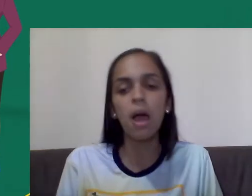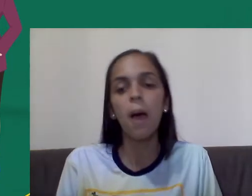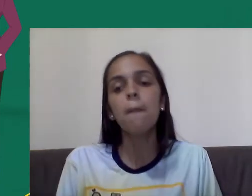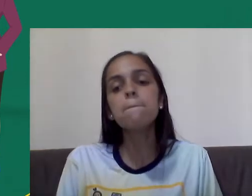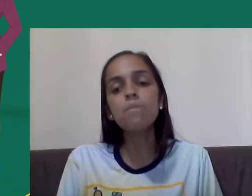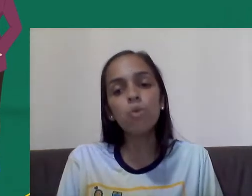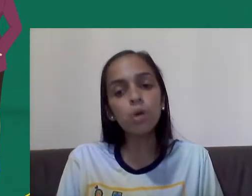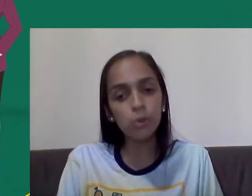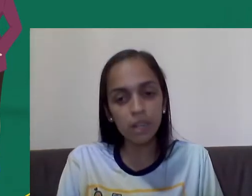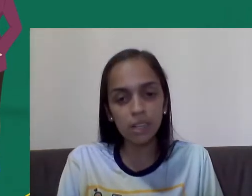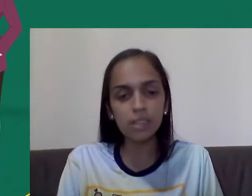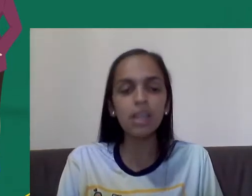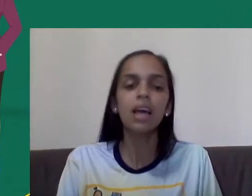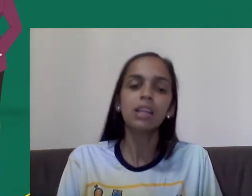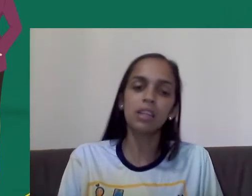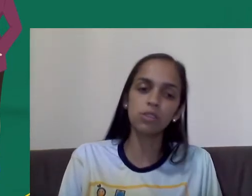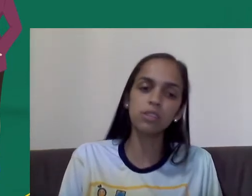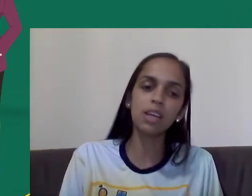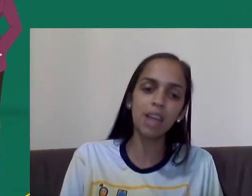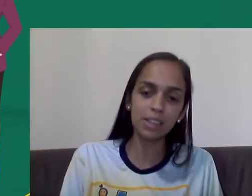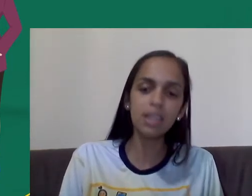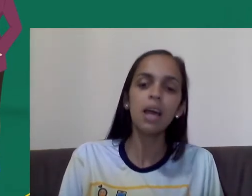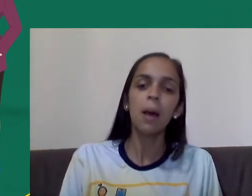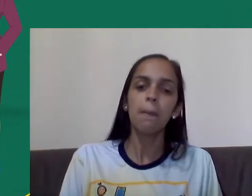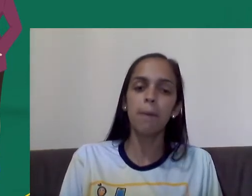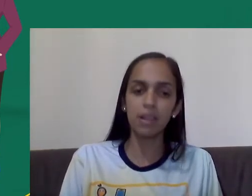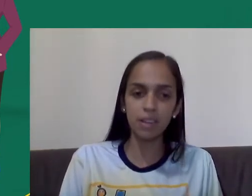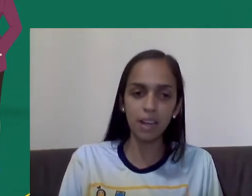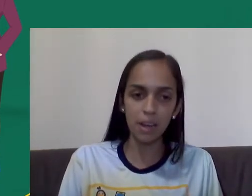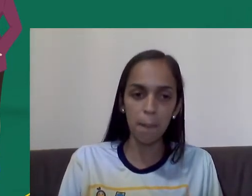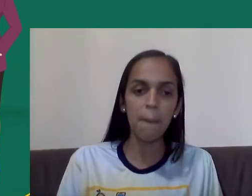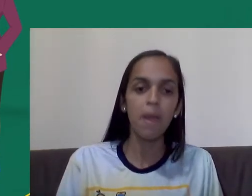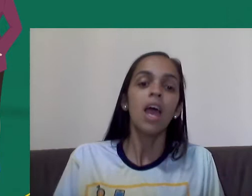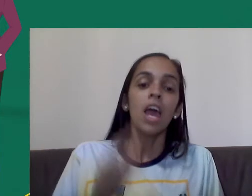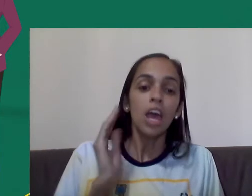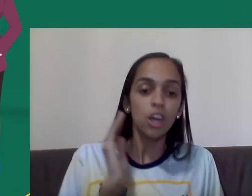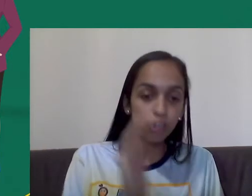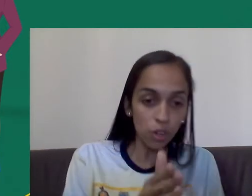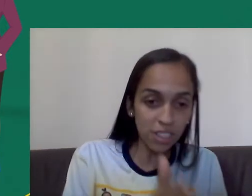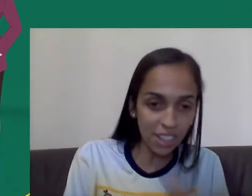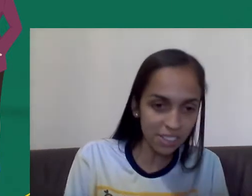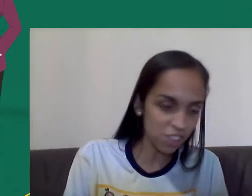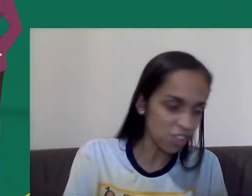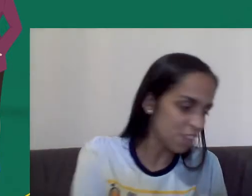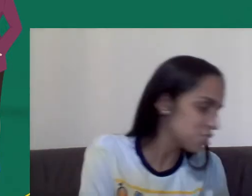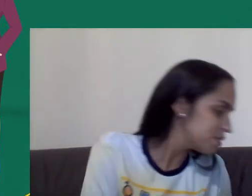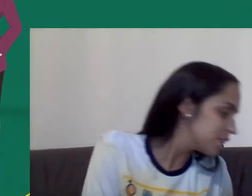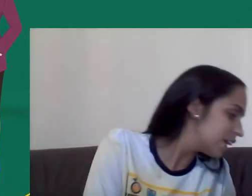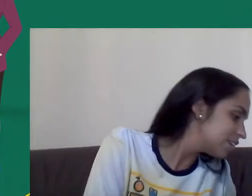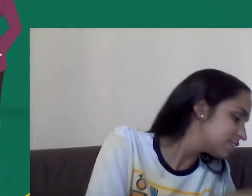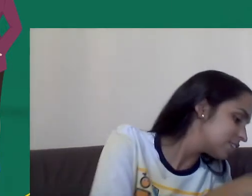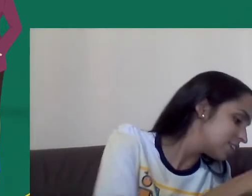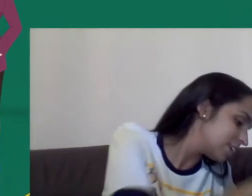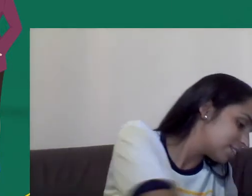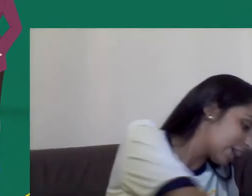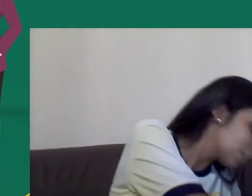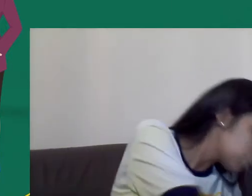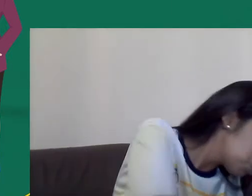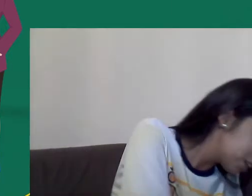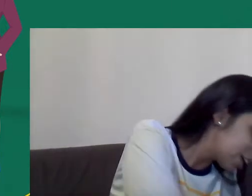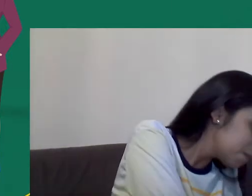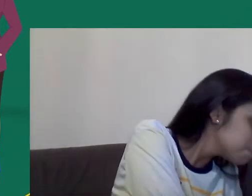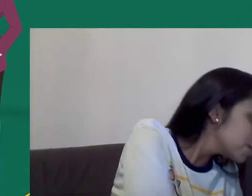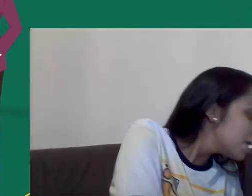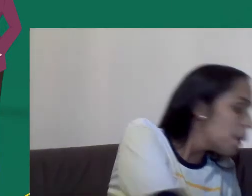contraste muito grande na sociedade brasileira. Eu trouxe aqui essa charge, né, esse